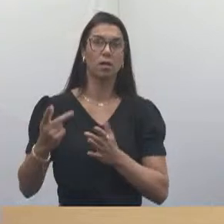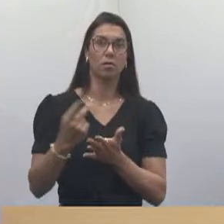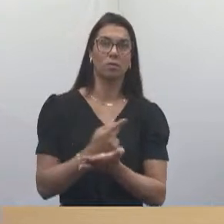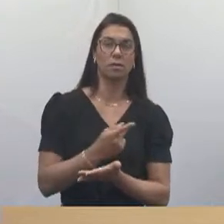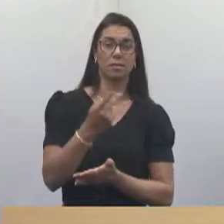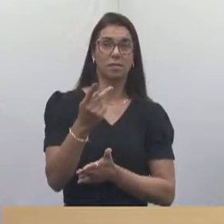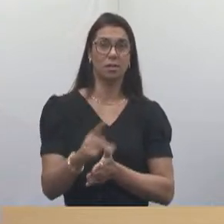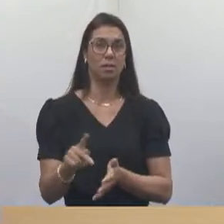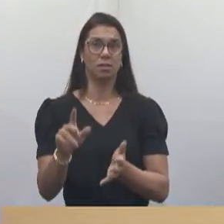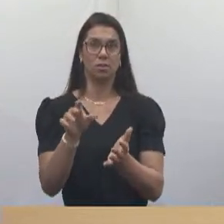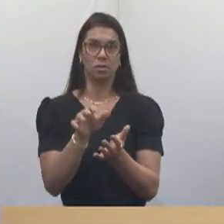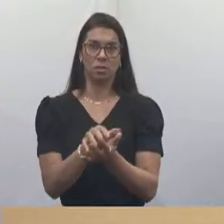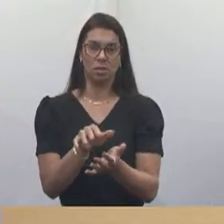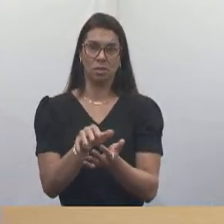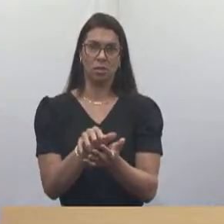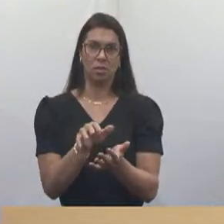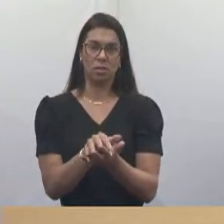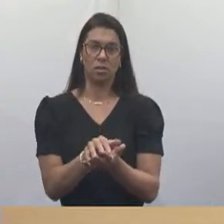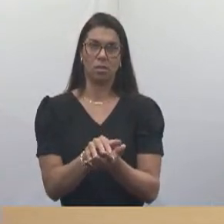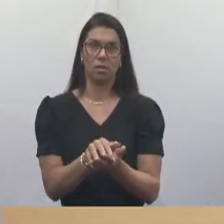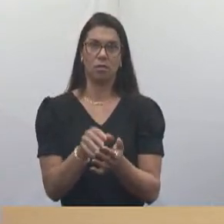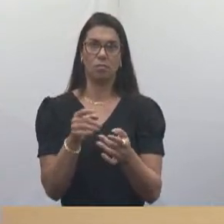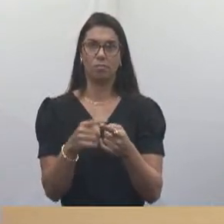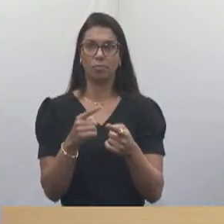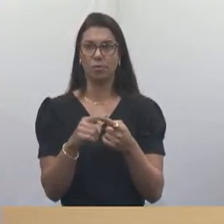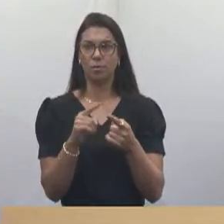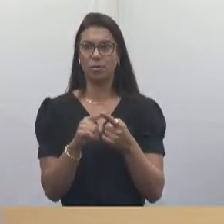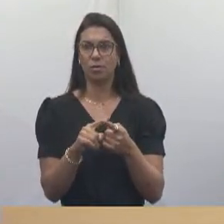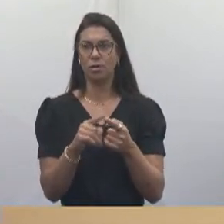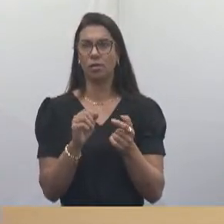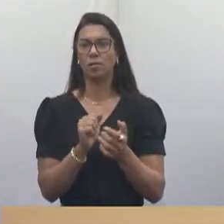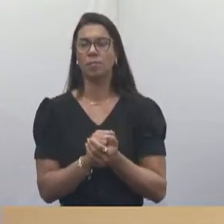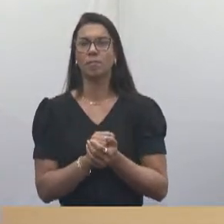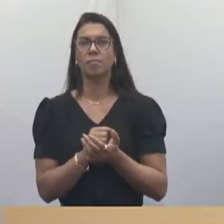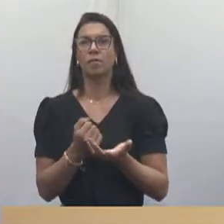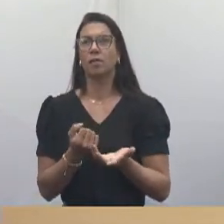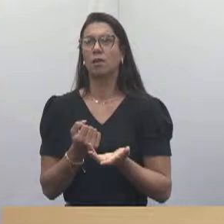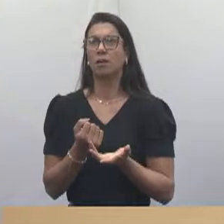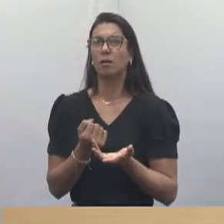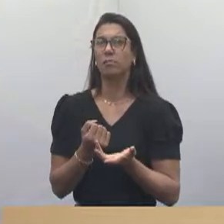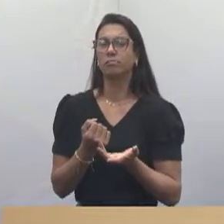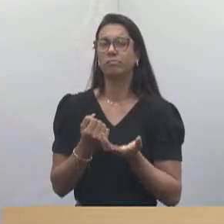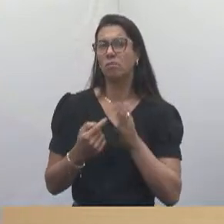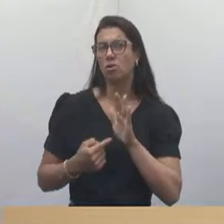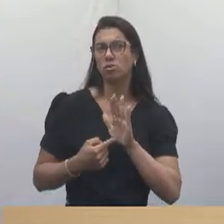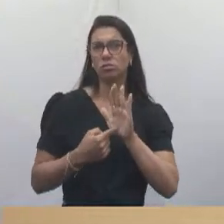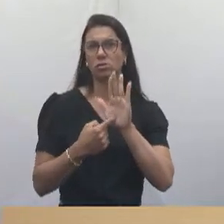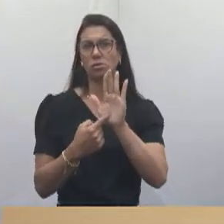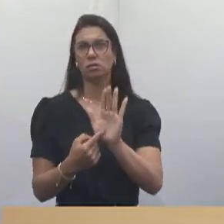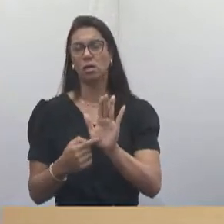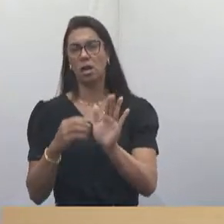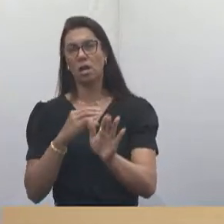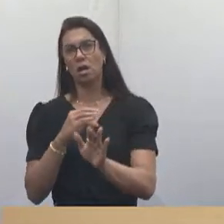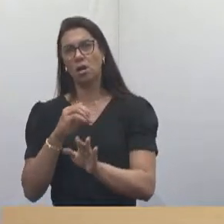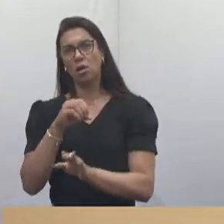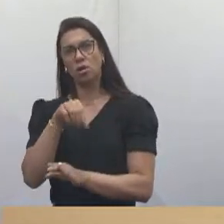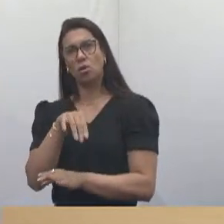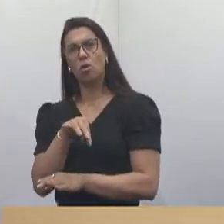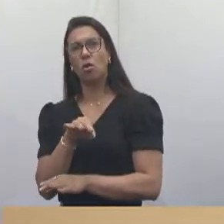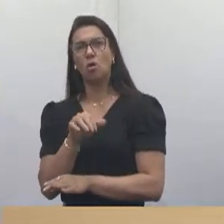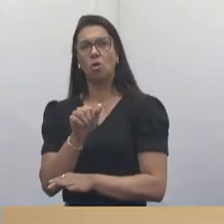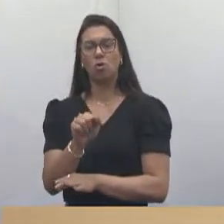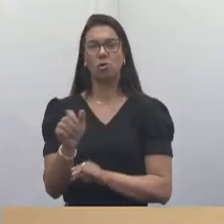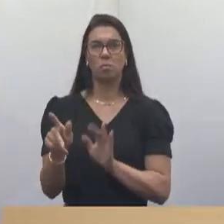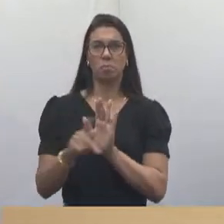Jacareí, porque você votar as contas do prefeito é normal. Já quero deixar